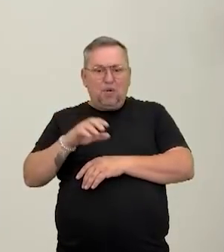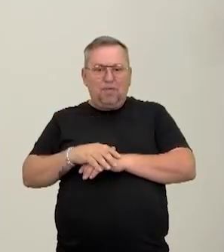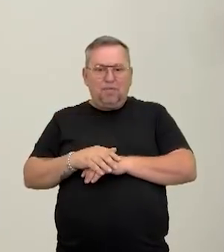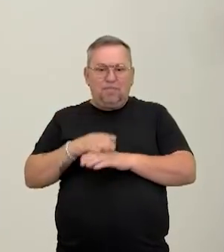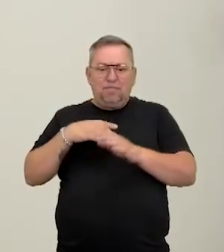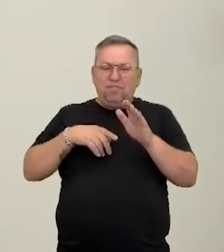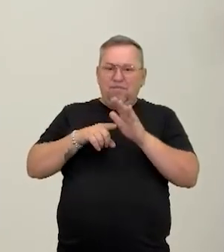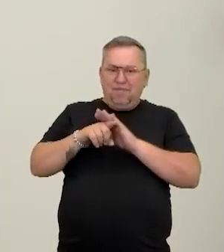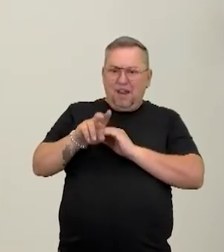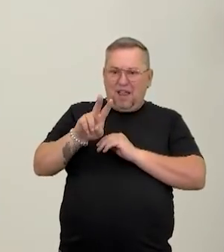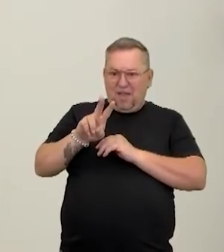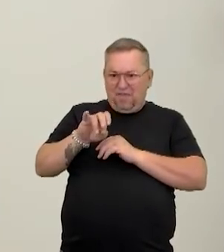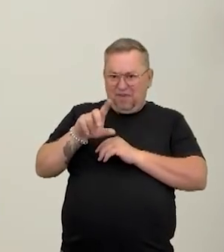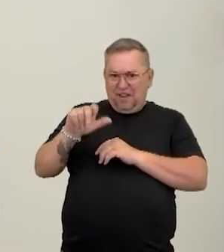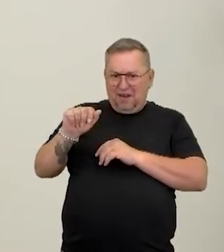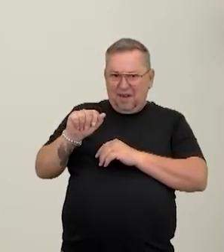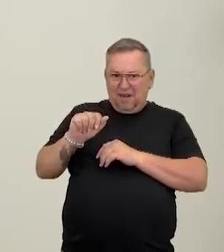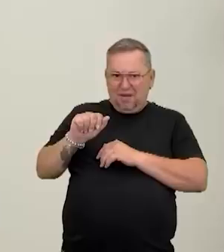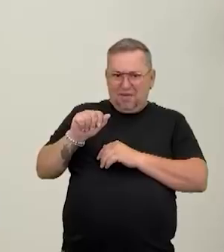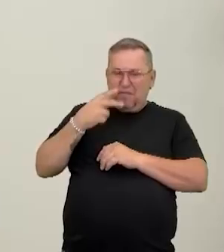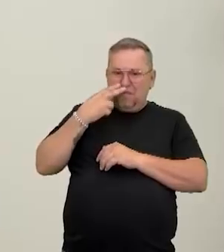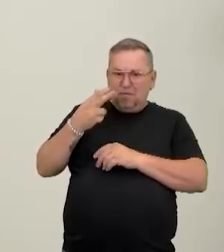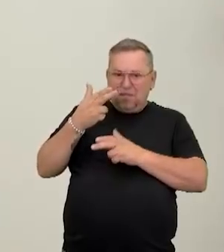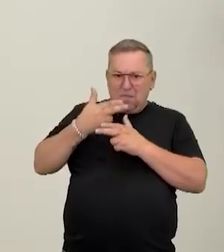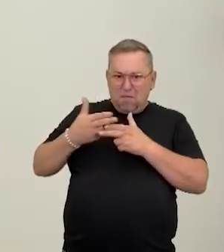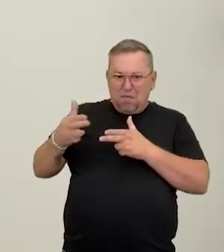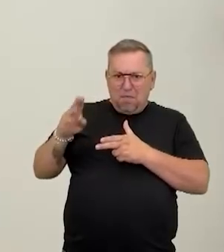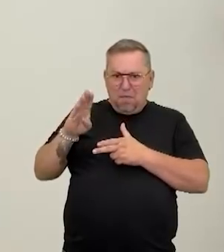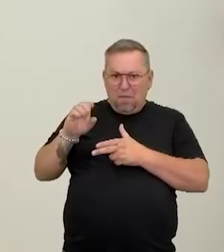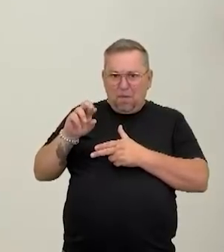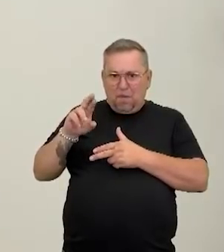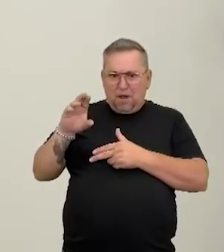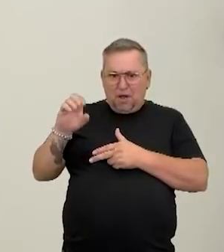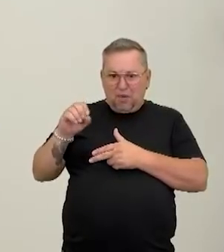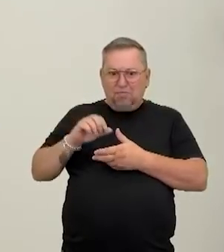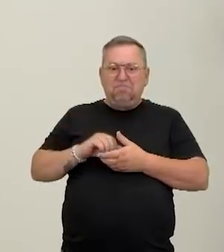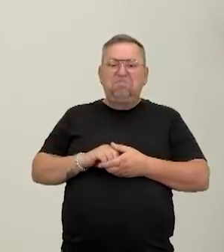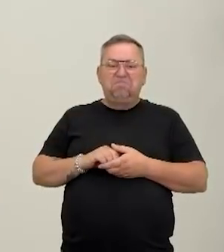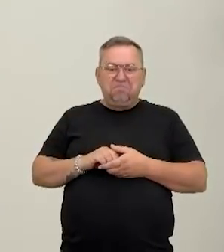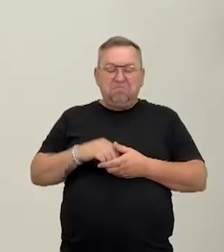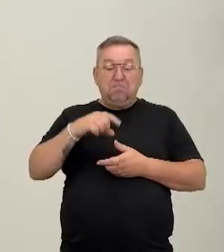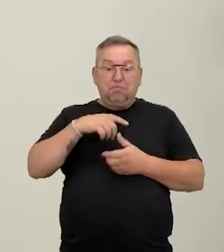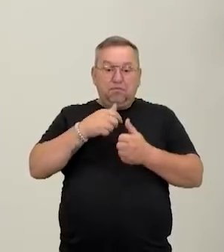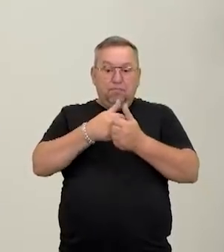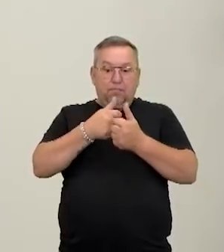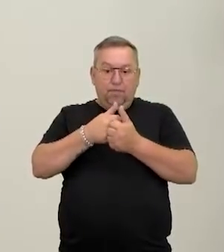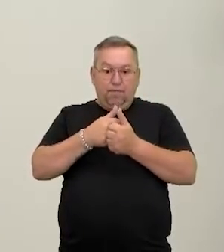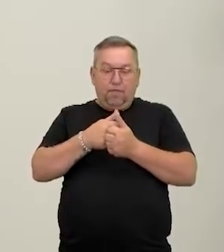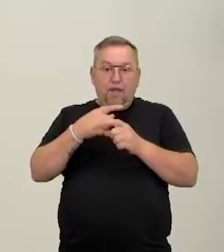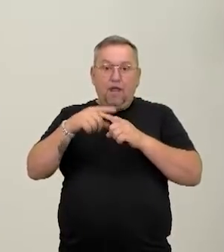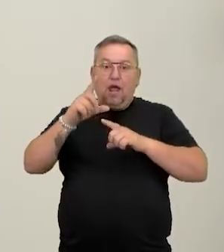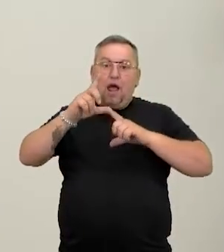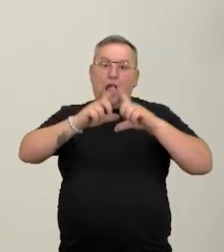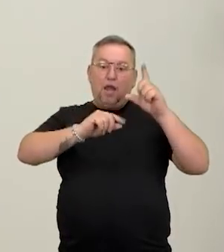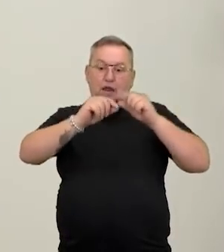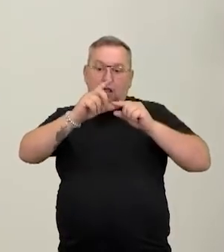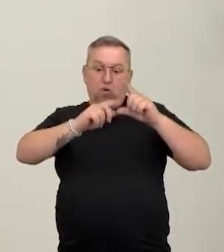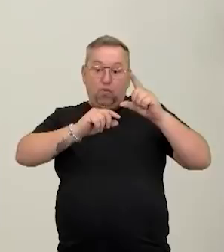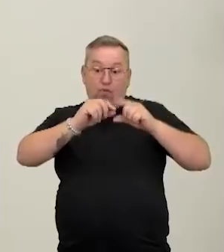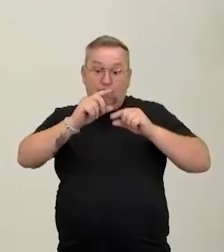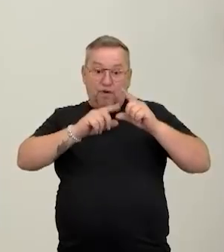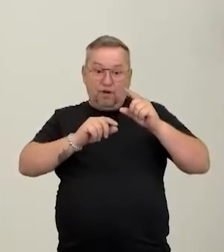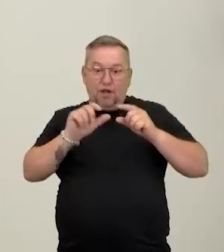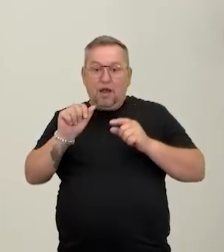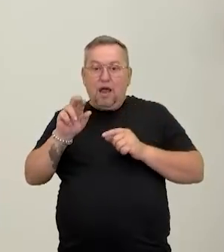eu ia te perguntar, a vila não é um bairro? Por exemplo, você já me conhece, eu sou aqui perto da Vila Aricanduva, moro aqui na capital. É